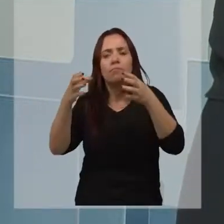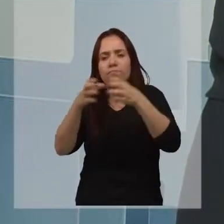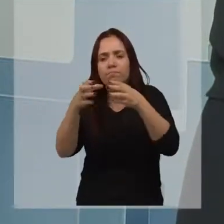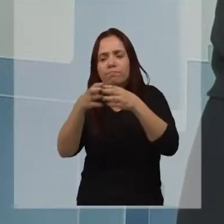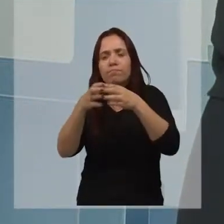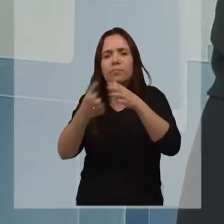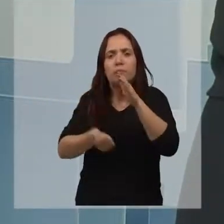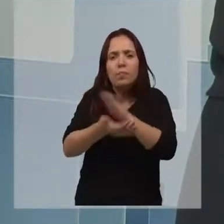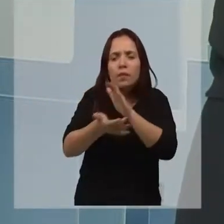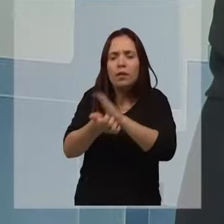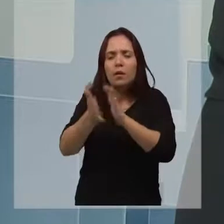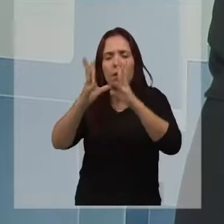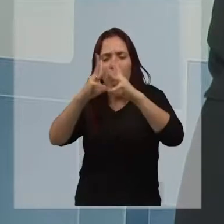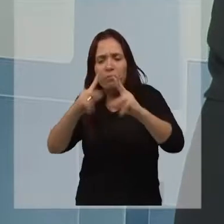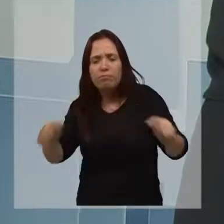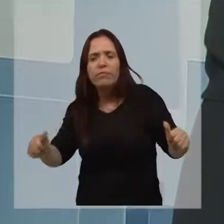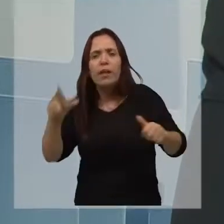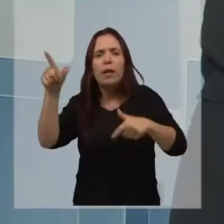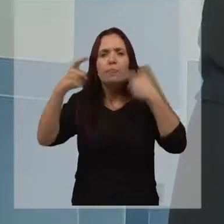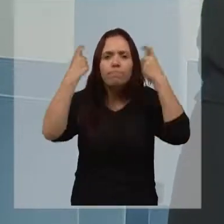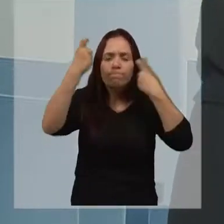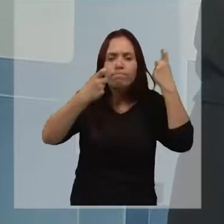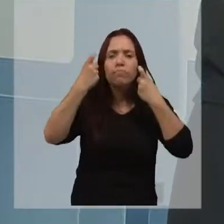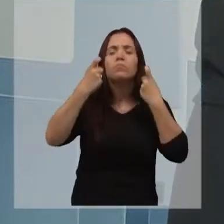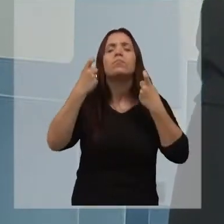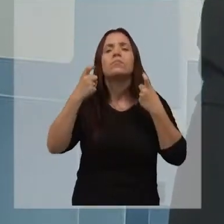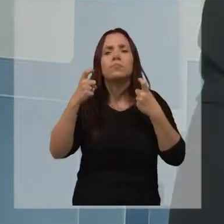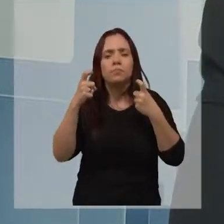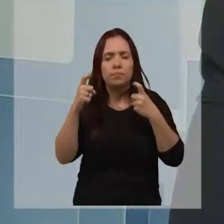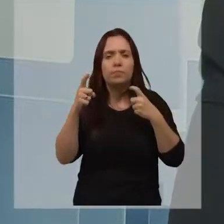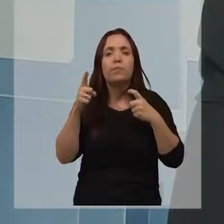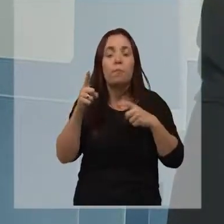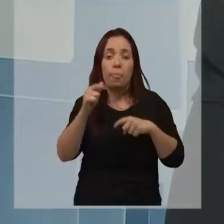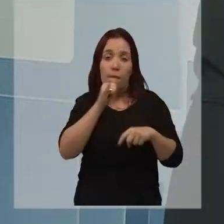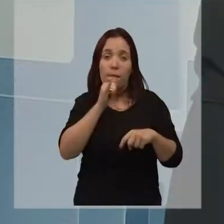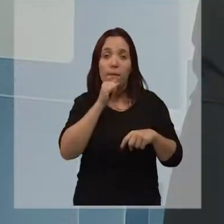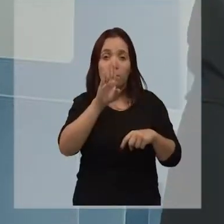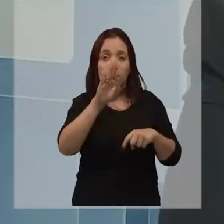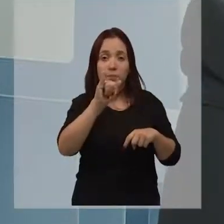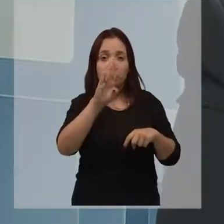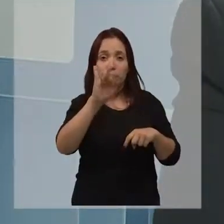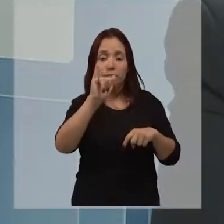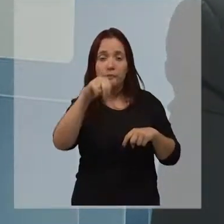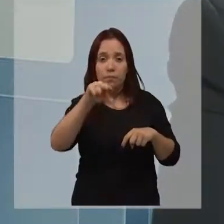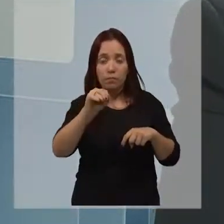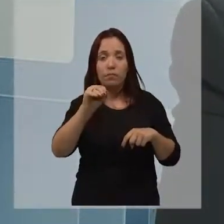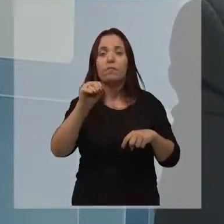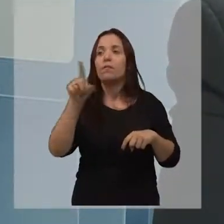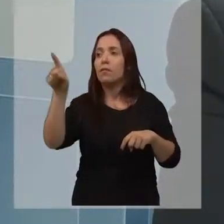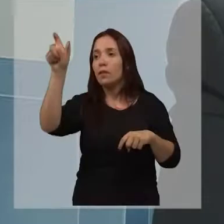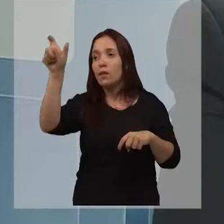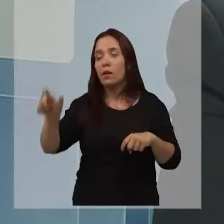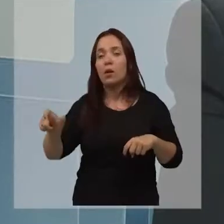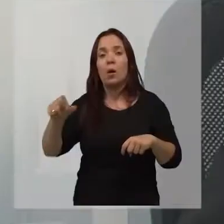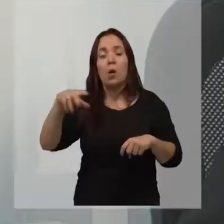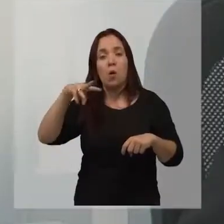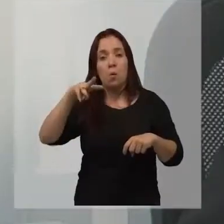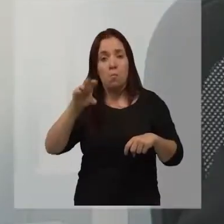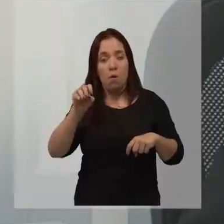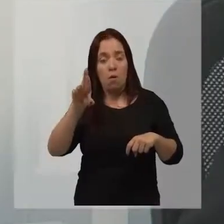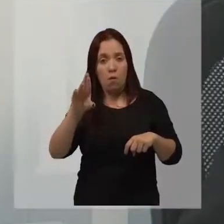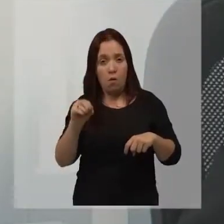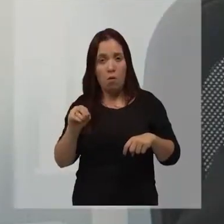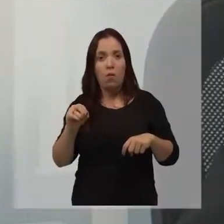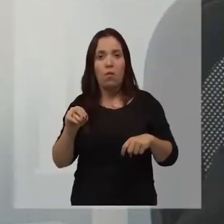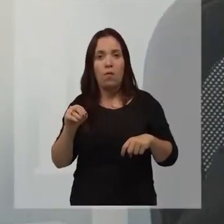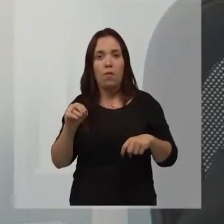ele tem que ficar mais presente nisso. Eu acho, por exemplo, o caso do Bibiano, o Moro é o grande corregedor hoje, né, Luiz? Não é o